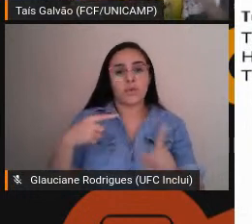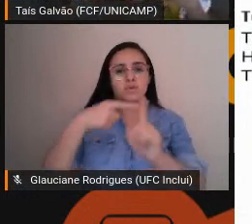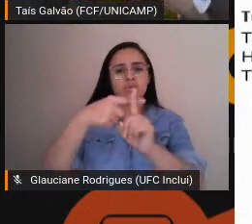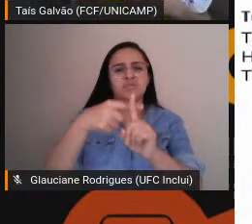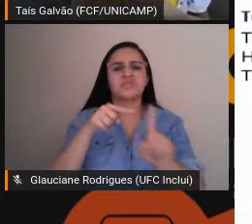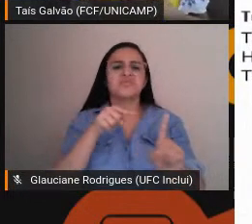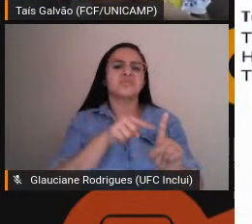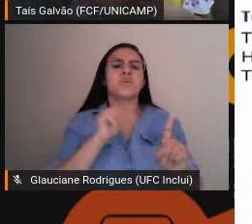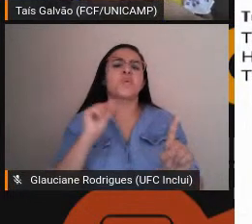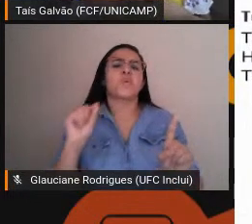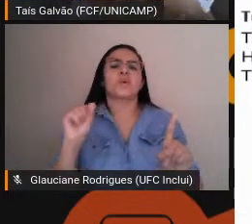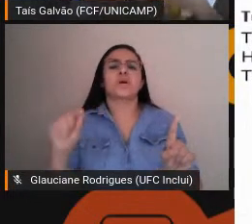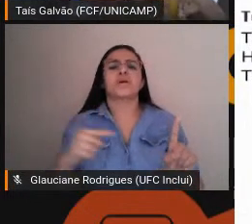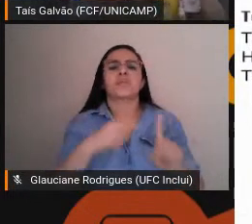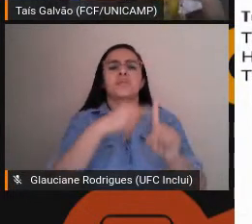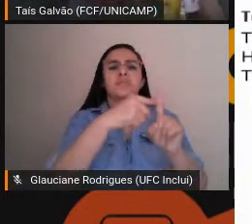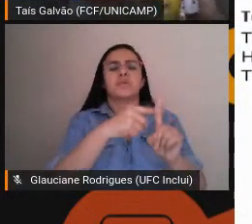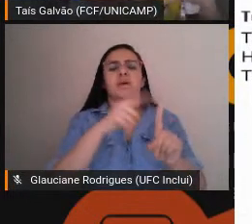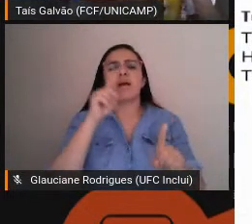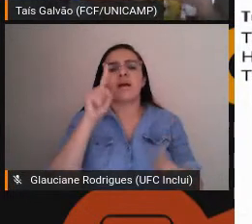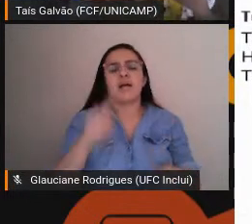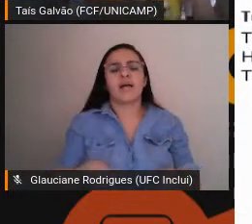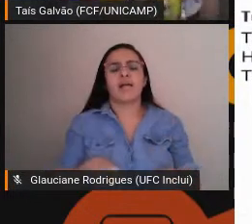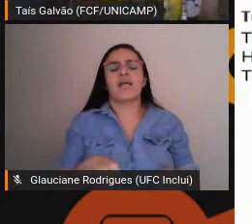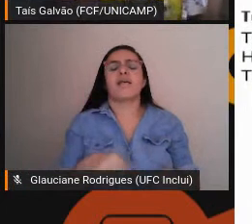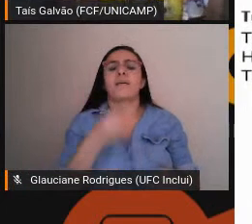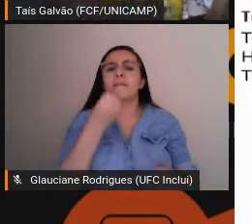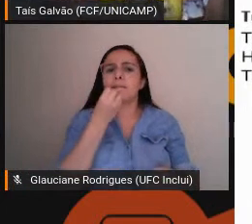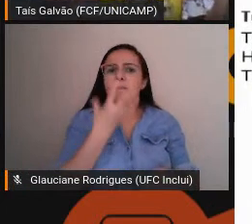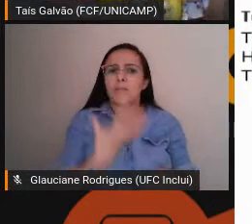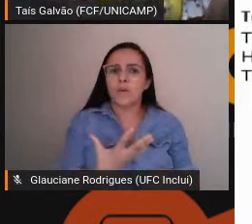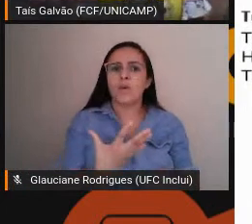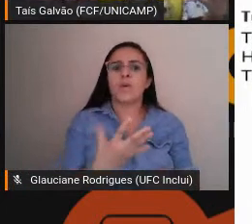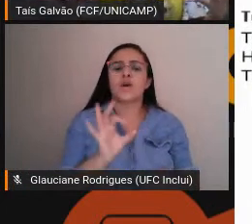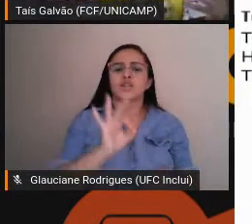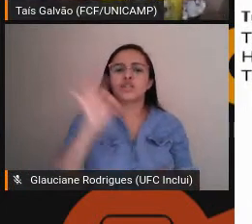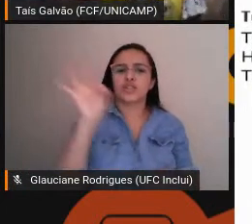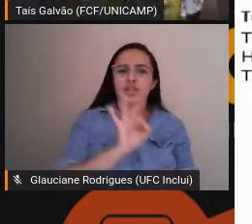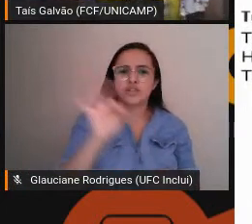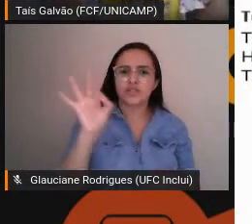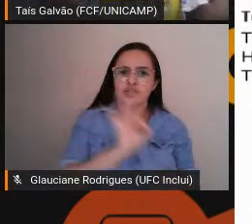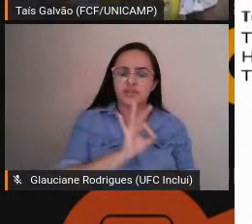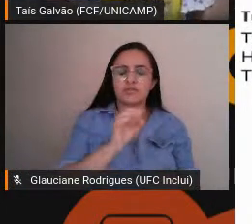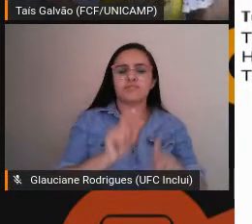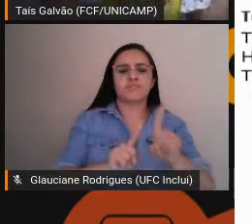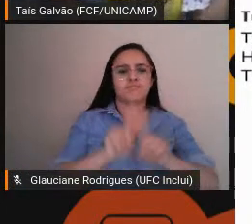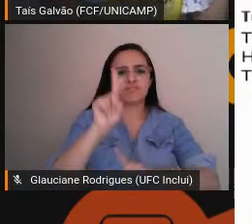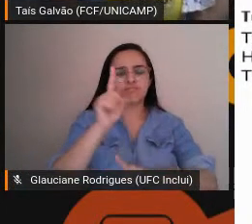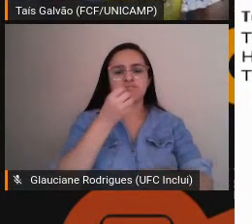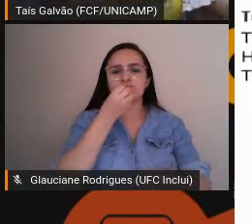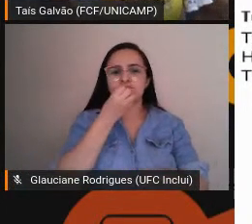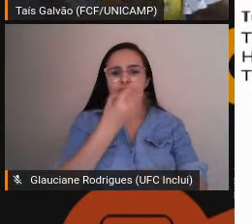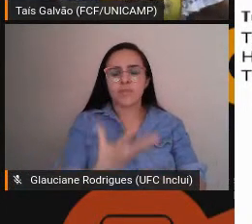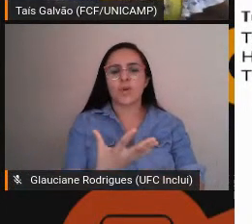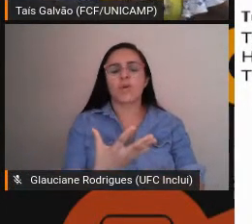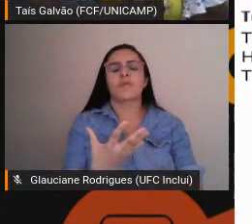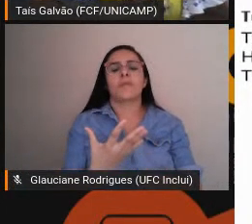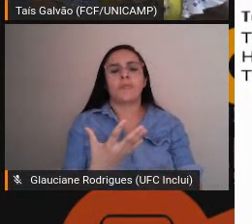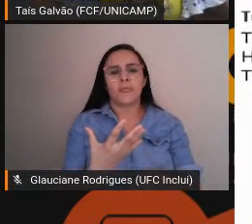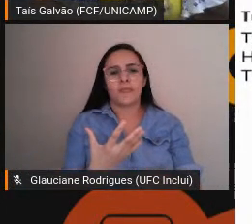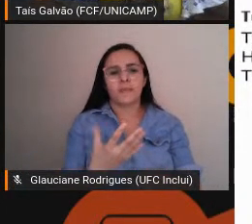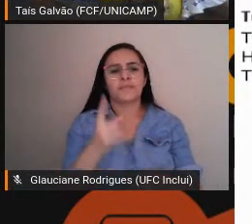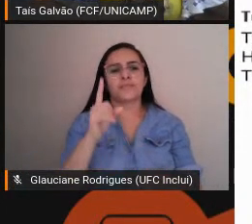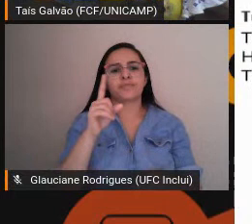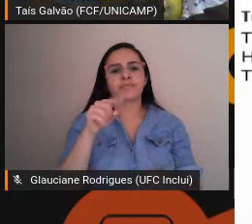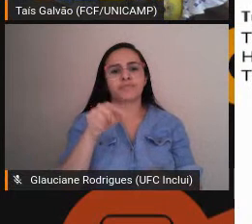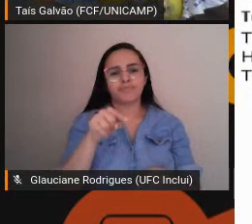positivo? Que favorece a intervenção ou que teve um resultado estatisticamente significativo, né, que reforçou a hipótese lá do